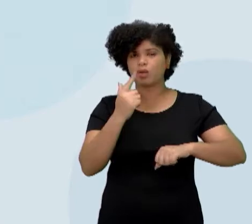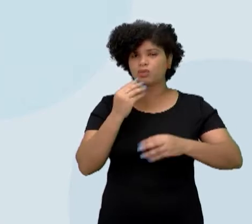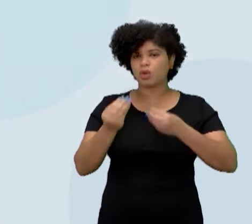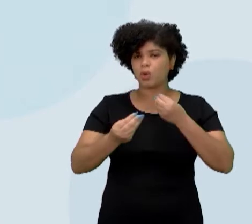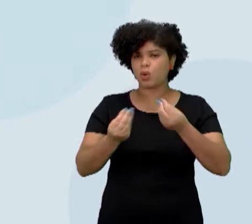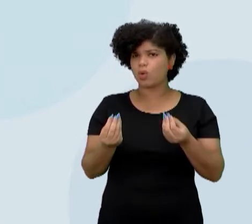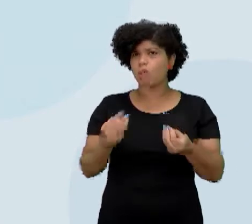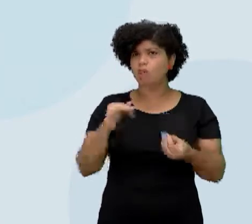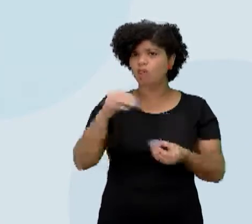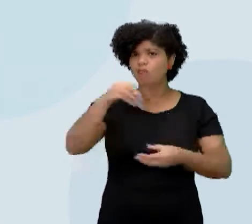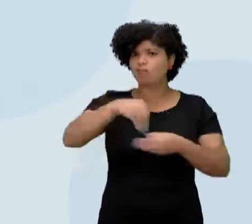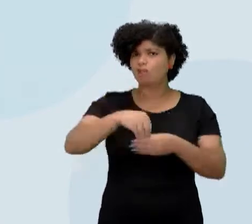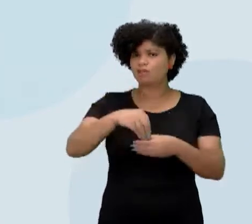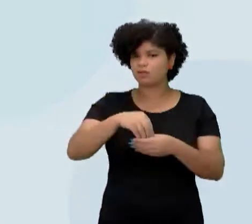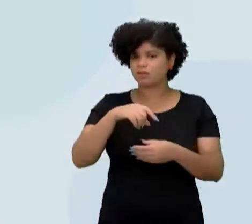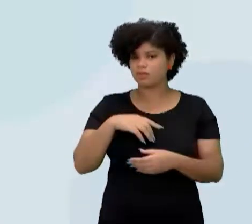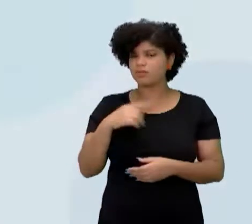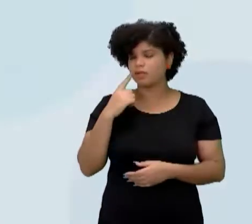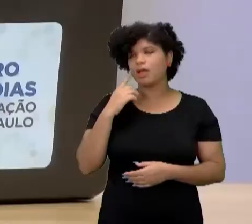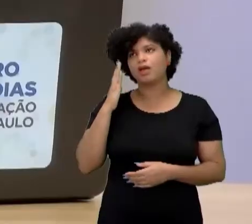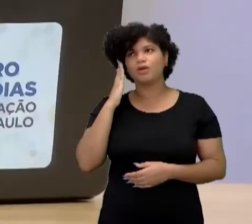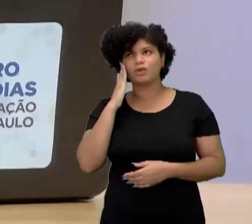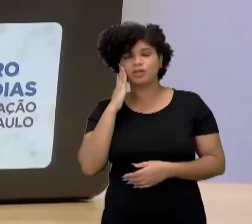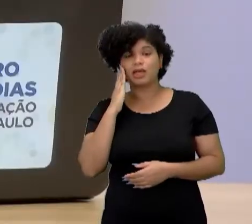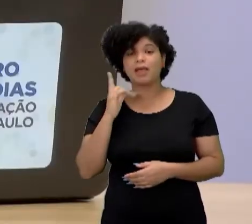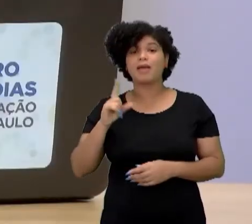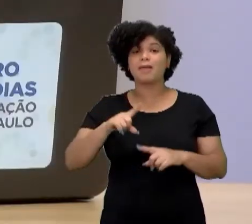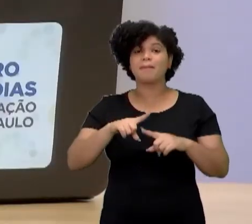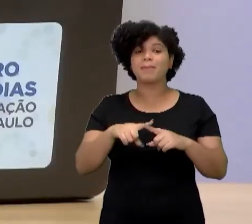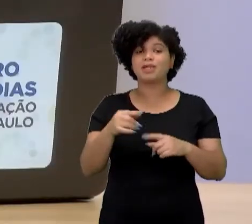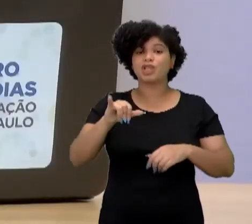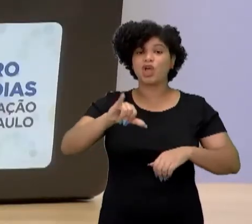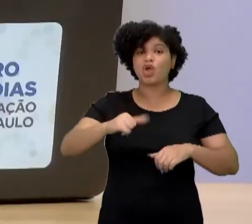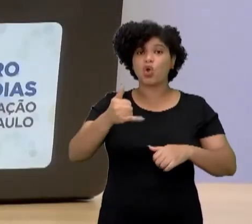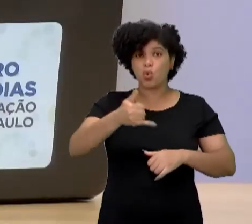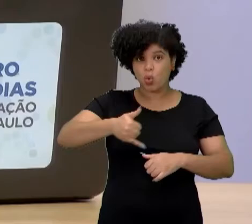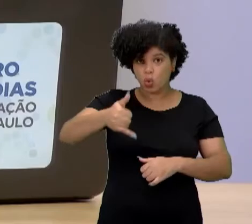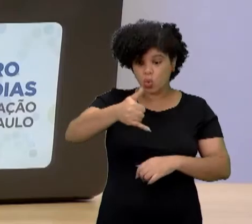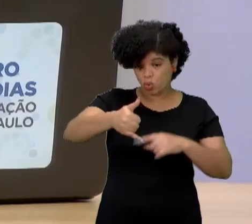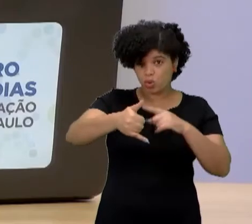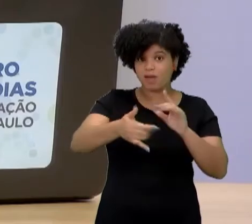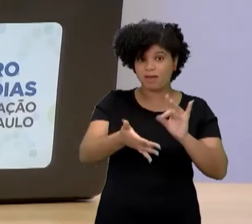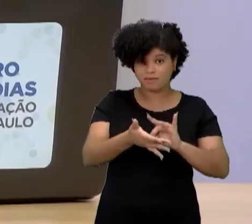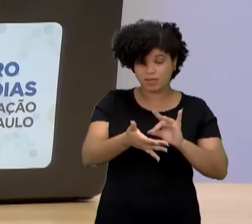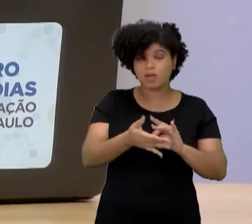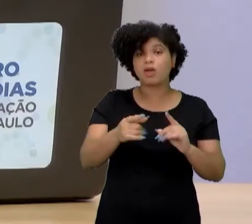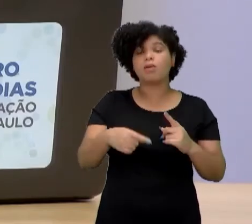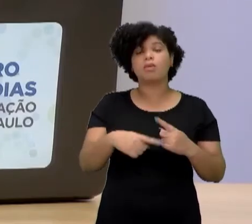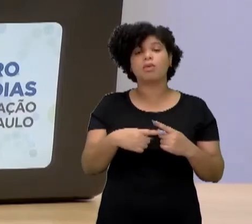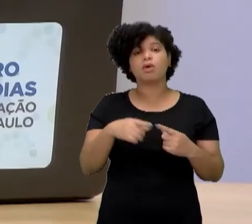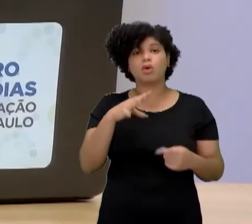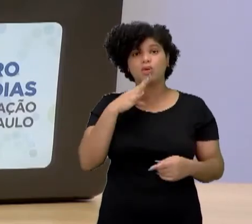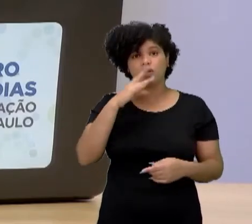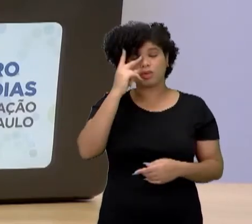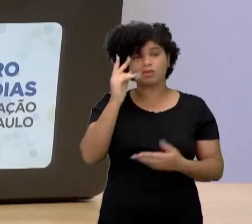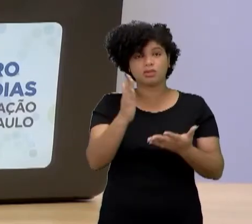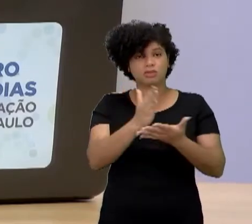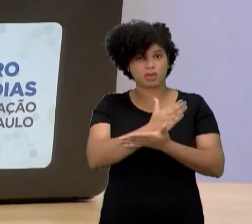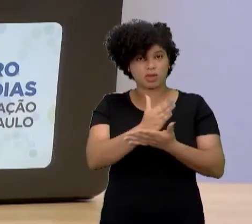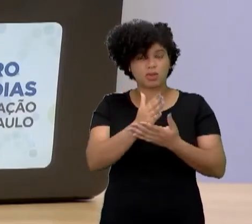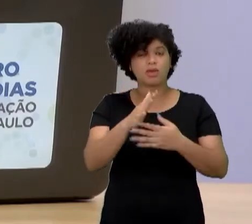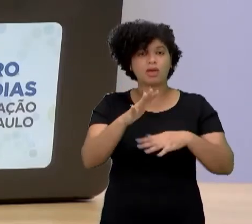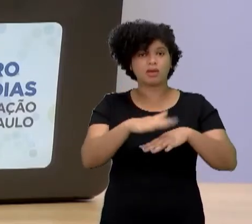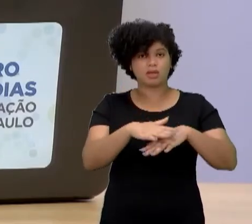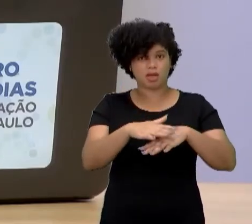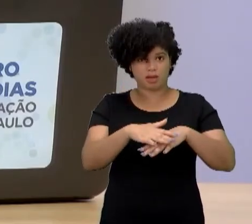feito e assim, óbvio, né, gordura é sempre gordura, mas é feito com óleo e gordura real. Porque eu conheço muita gente que faz sabão, né,